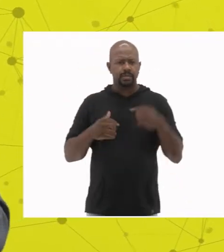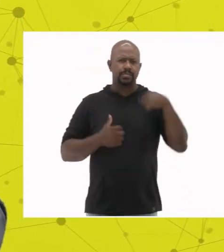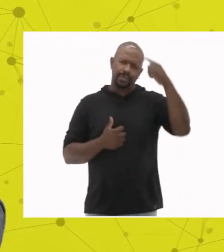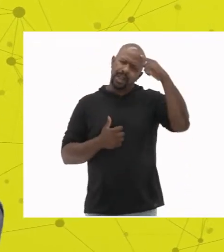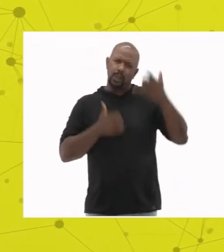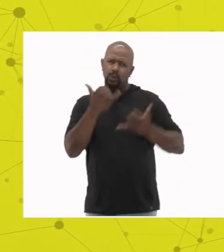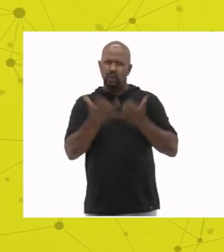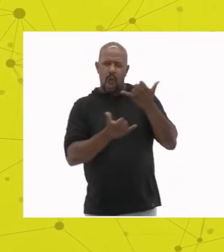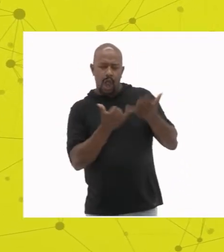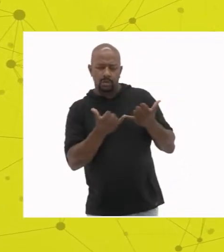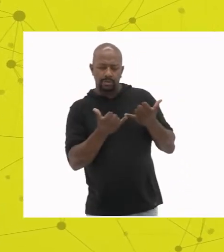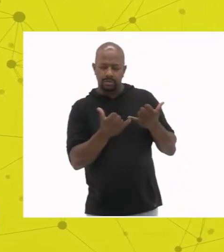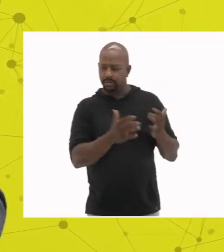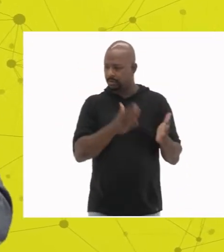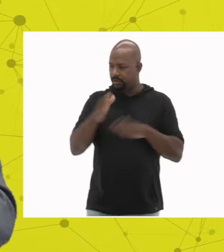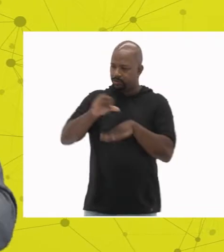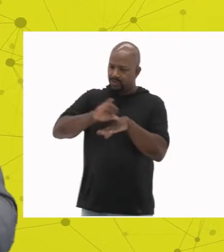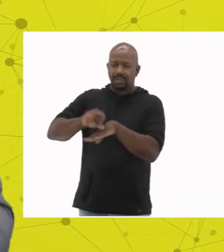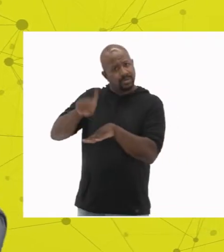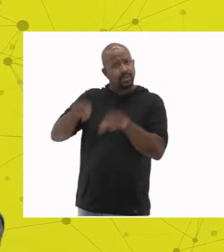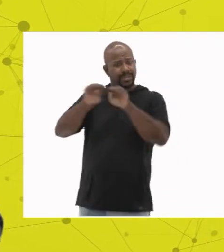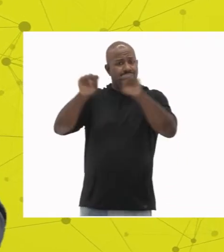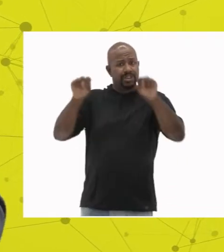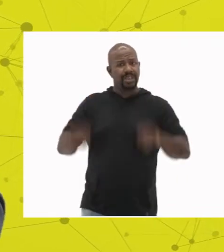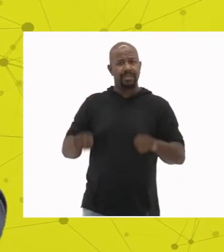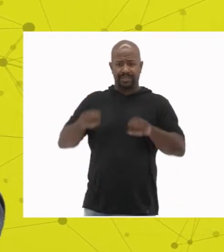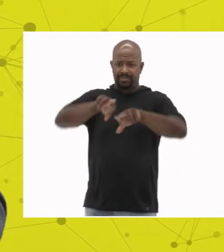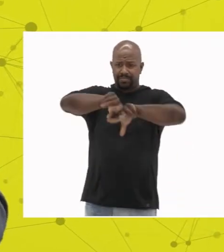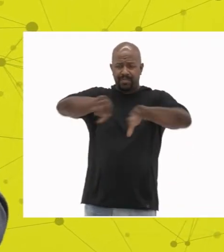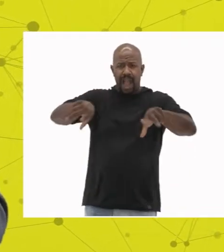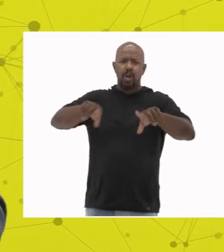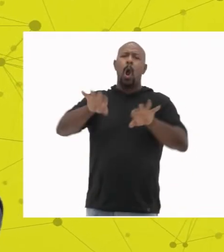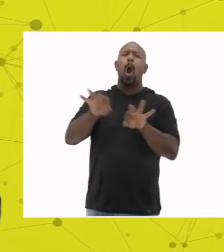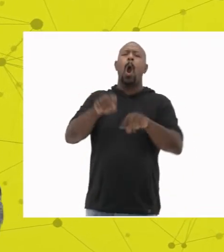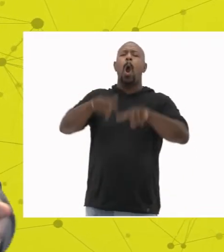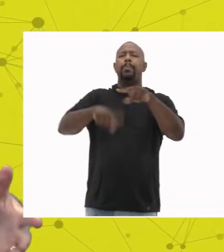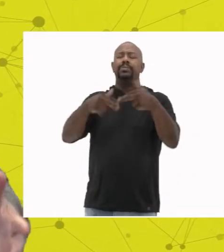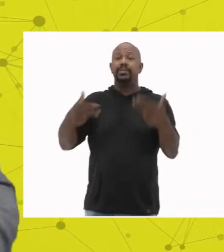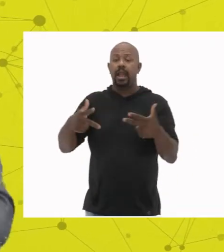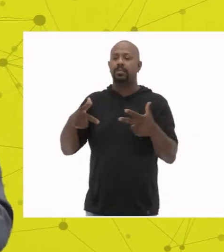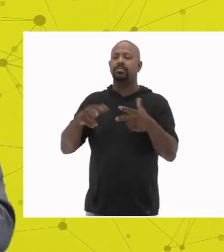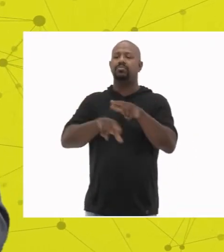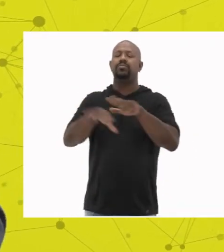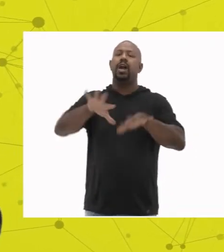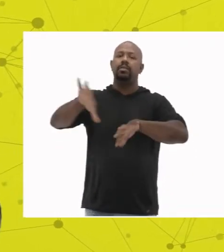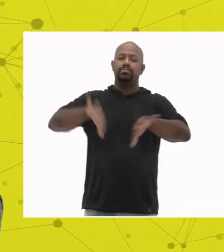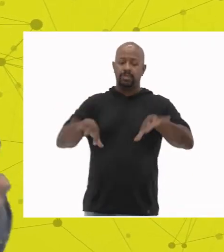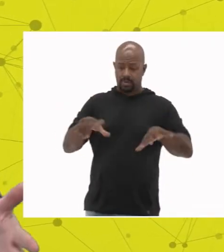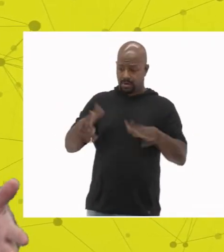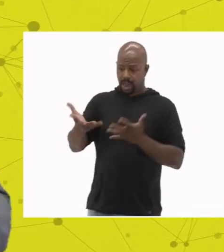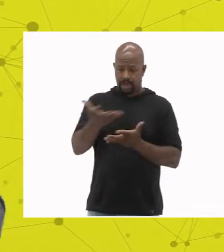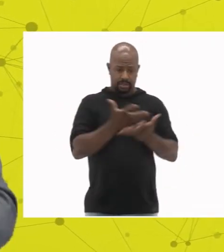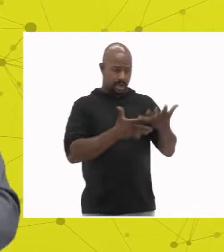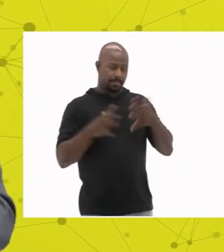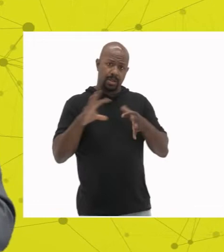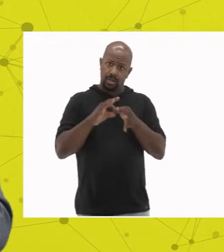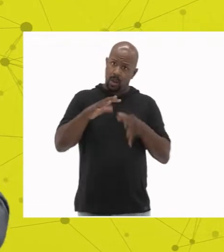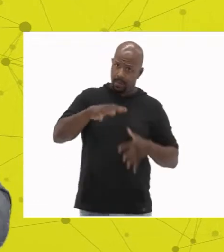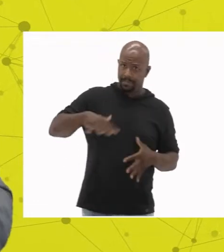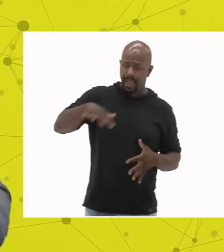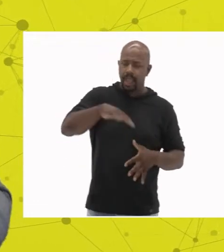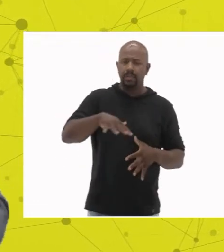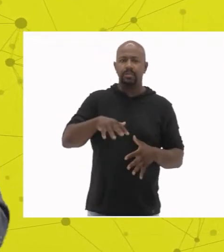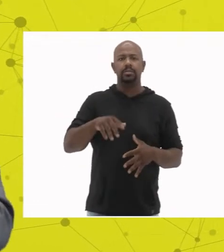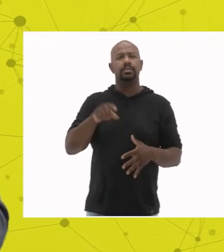assim como jogos, exposições são sistemas, ou seja, são conjuntos de objetos diferenciados por aspectos cujos relacionamentos ocorrem em